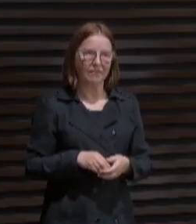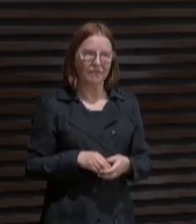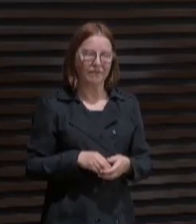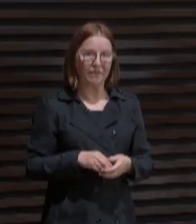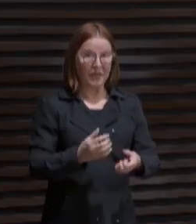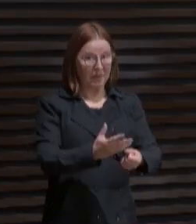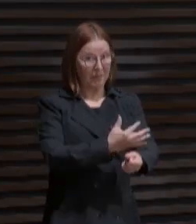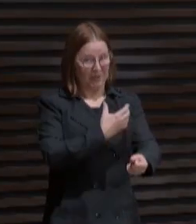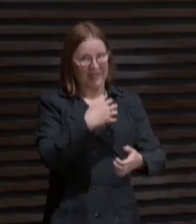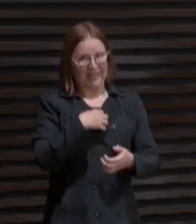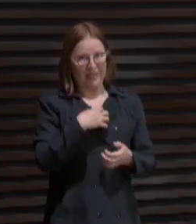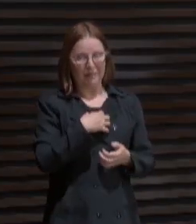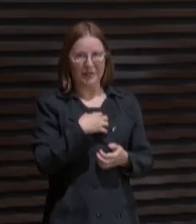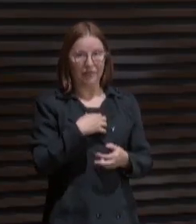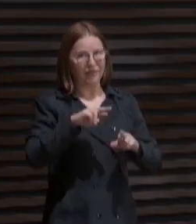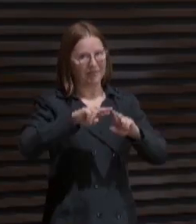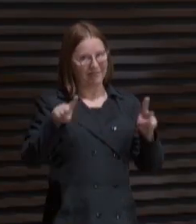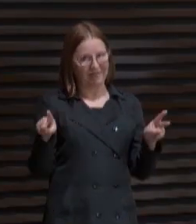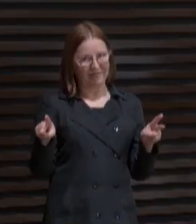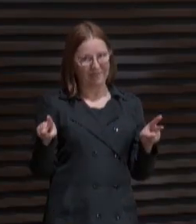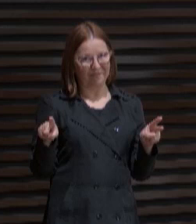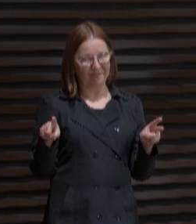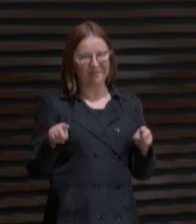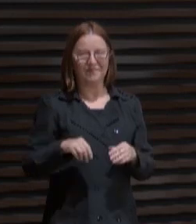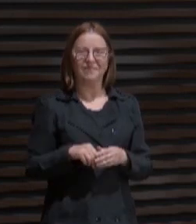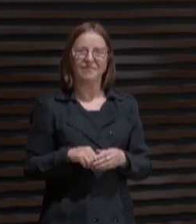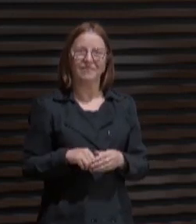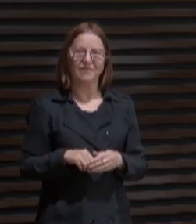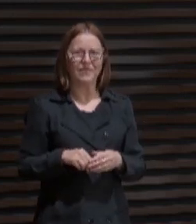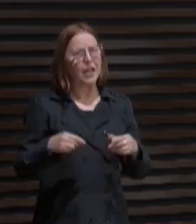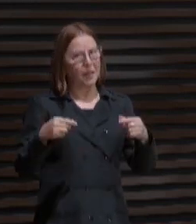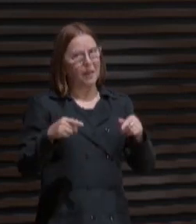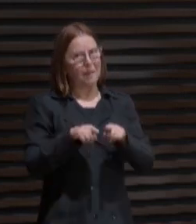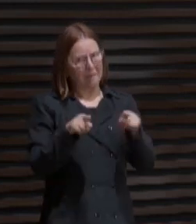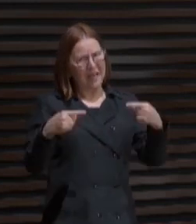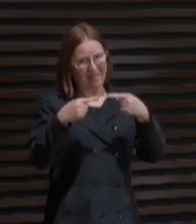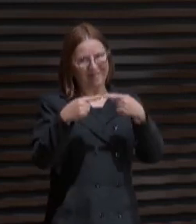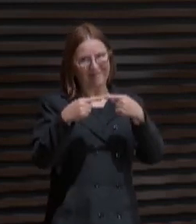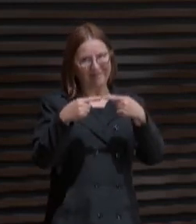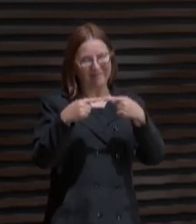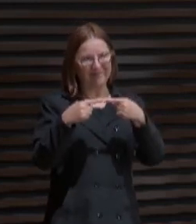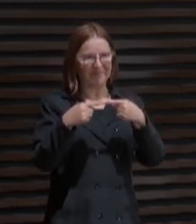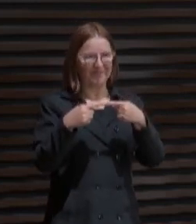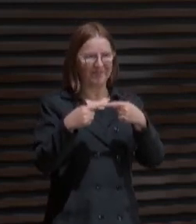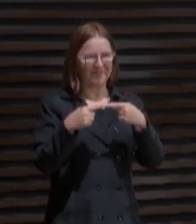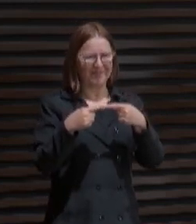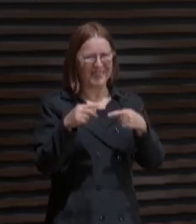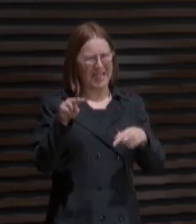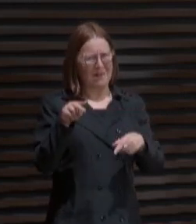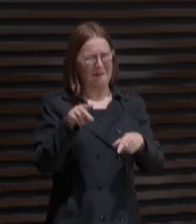emoções e sentimentos são diferentes, mas estão ligados. São irmãos gêmeos